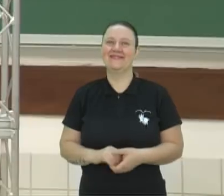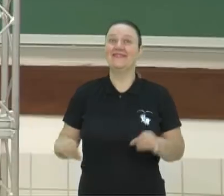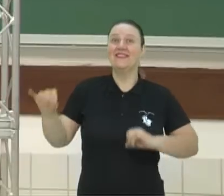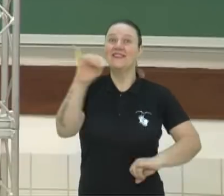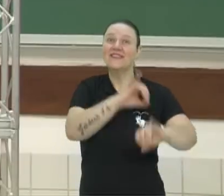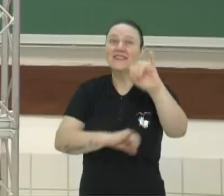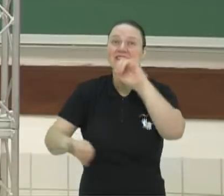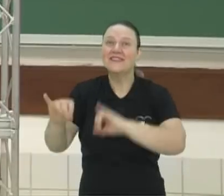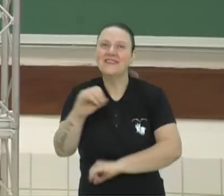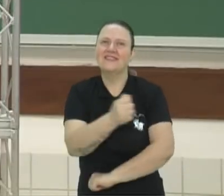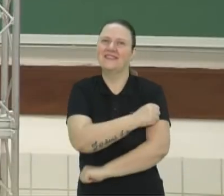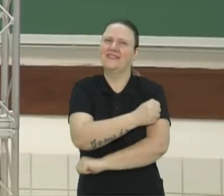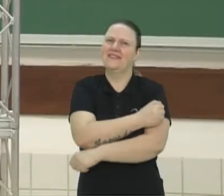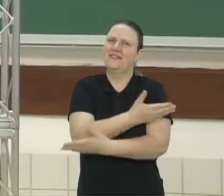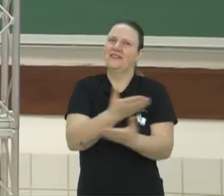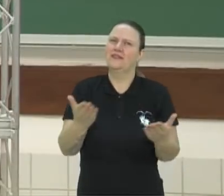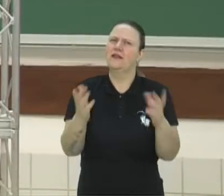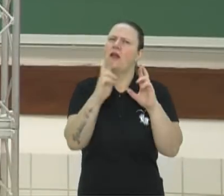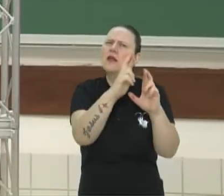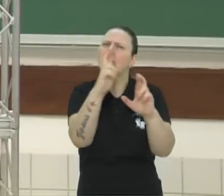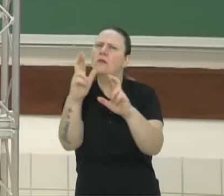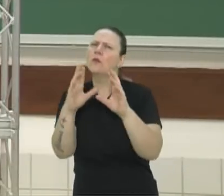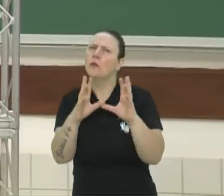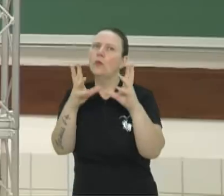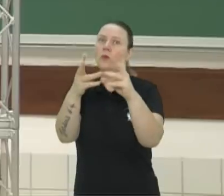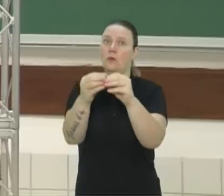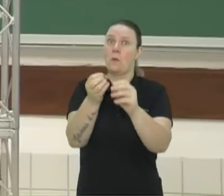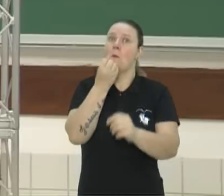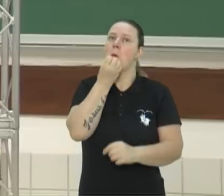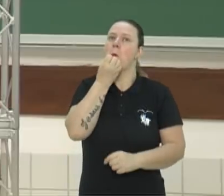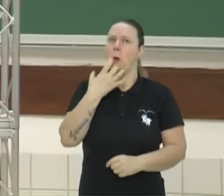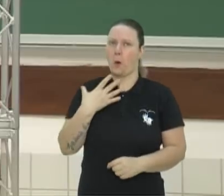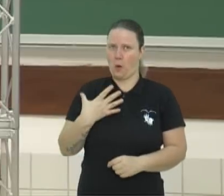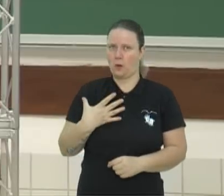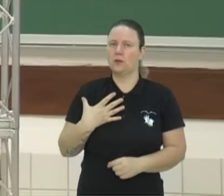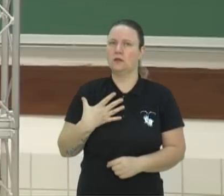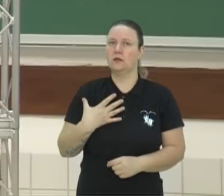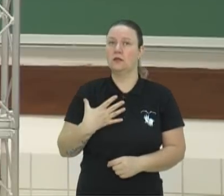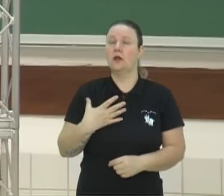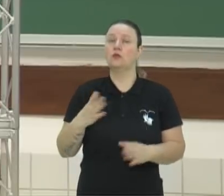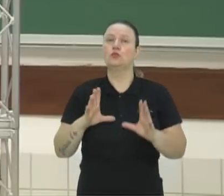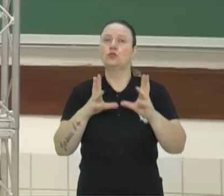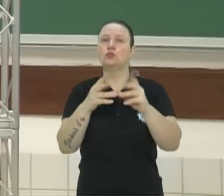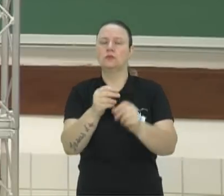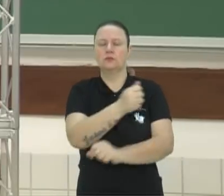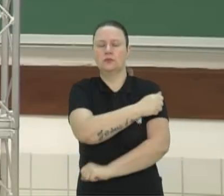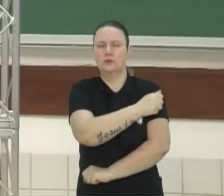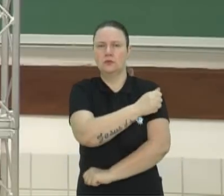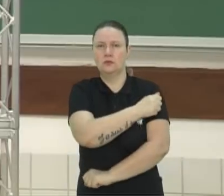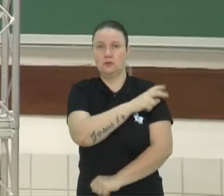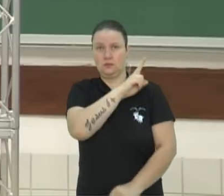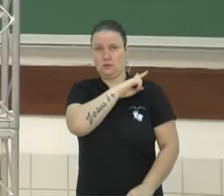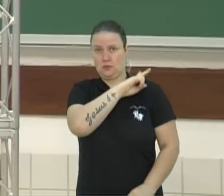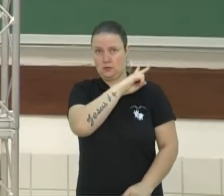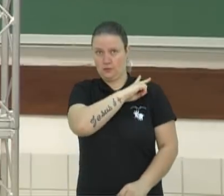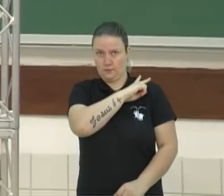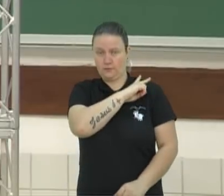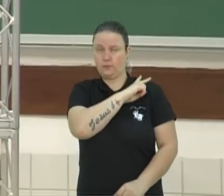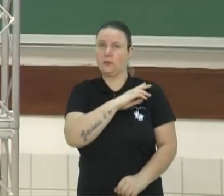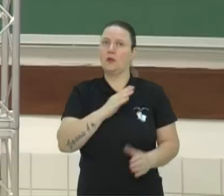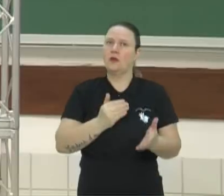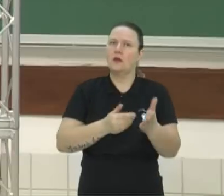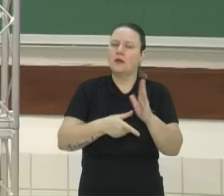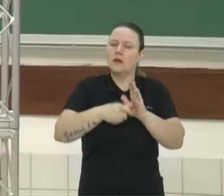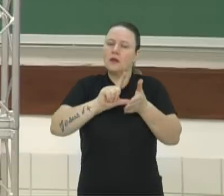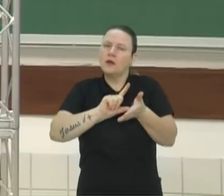Olá, alunos, espero que estejam todos bem, né? Alunos da segunda série. Então aqui, antes de iniciar